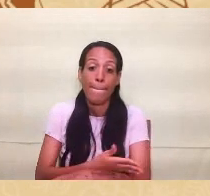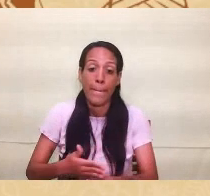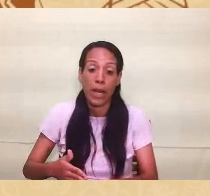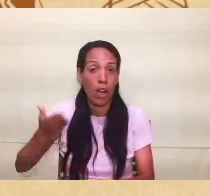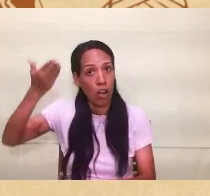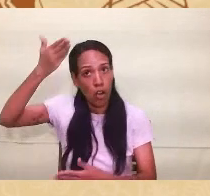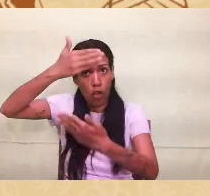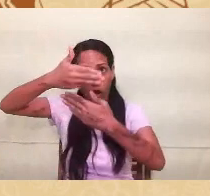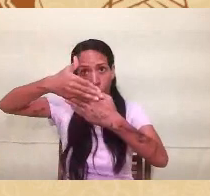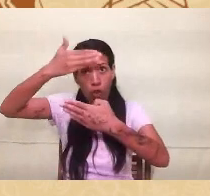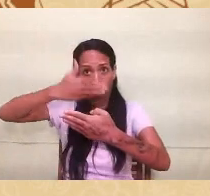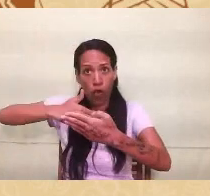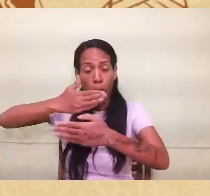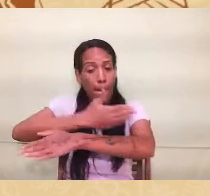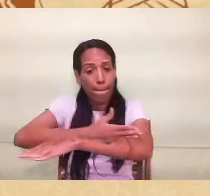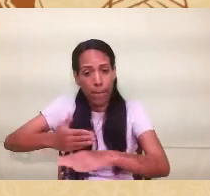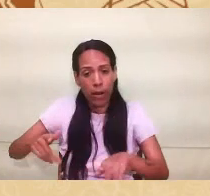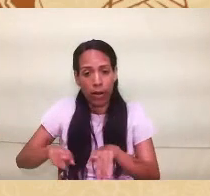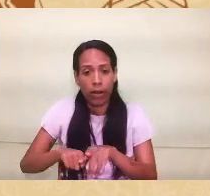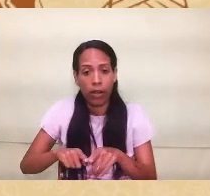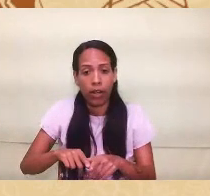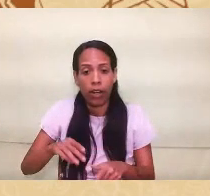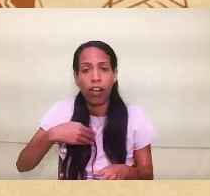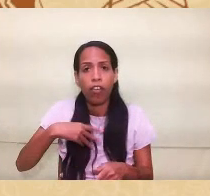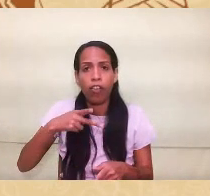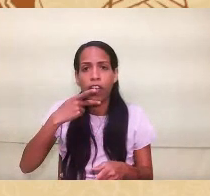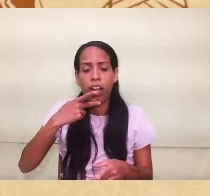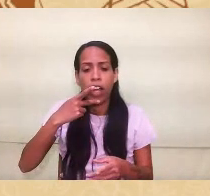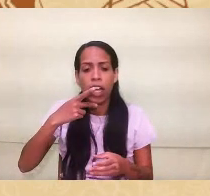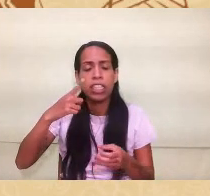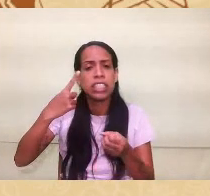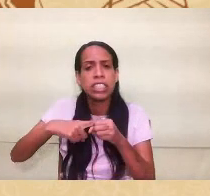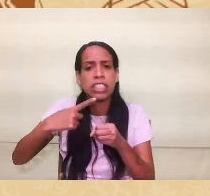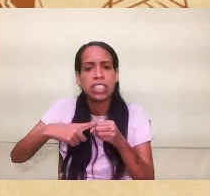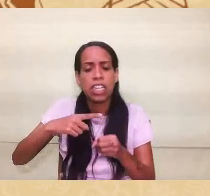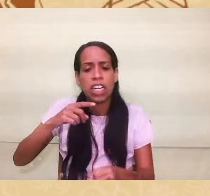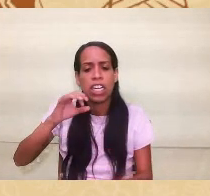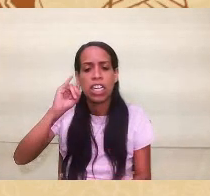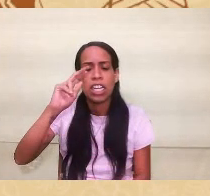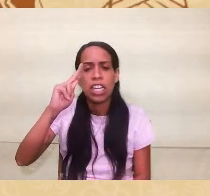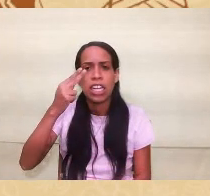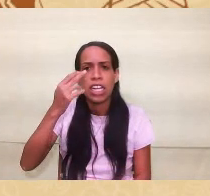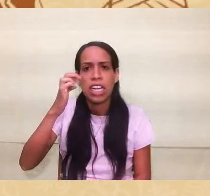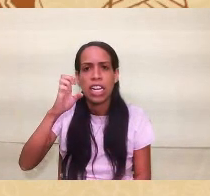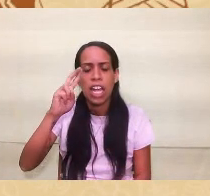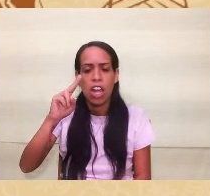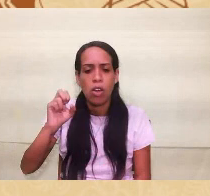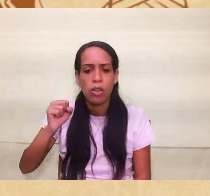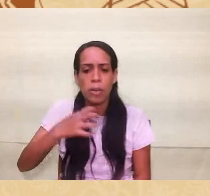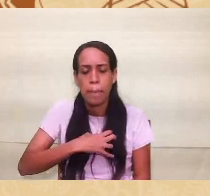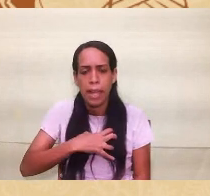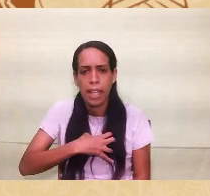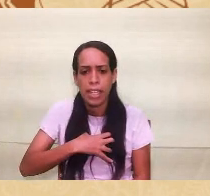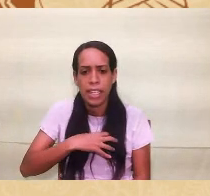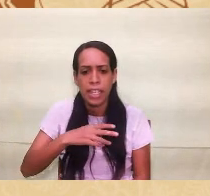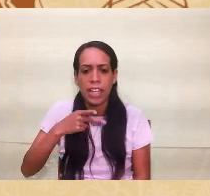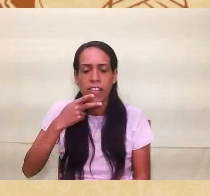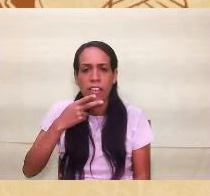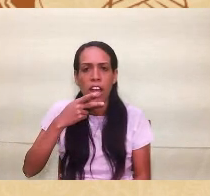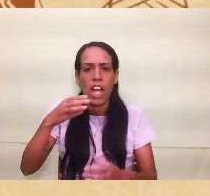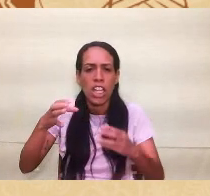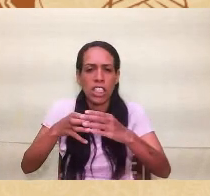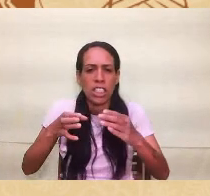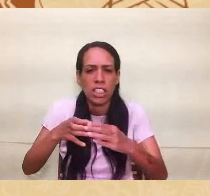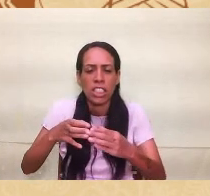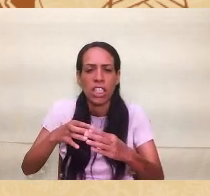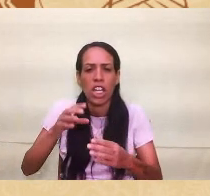fundo, uma parede branca, eu falo de Olivença, Ilhéus, Bahia, da terra indígena do povo Tupinambá.